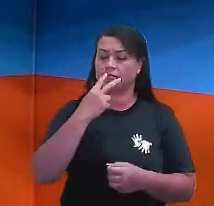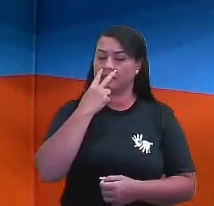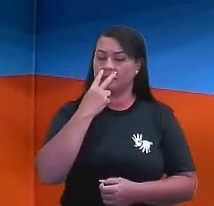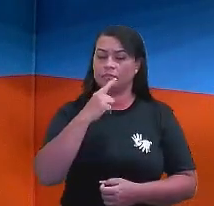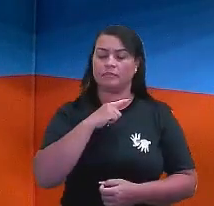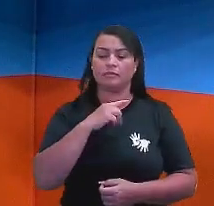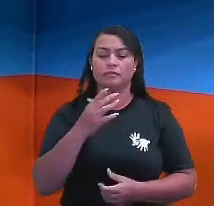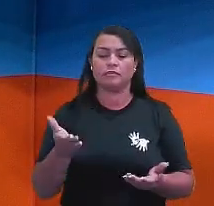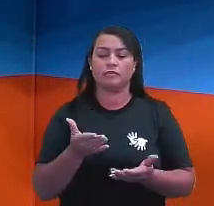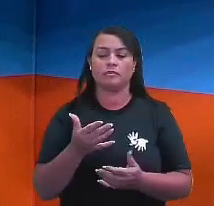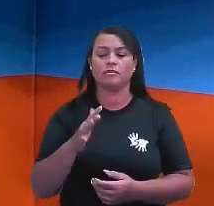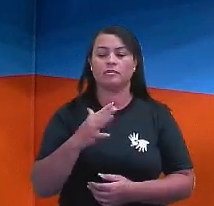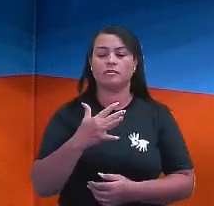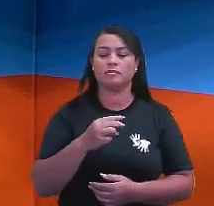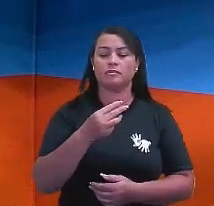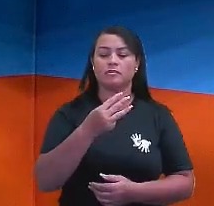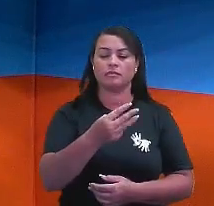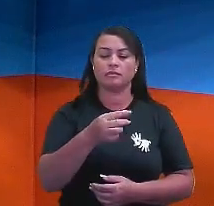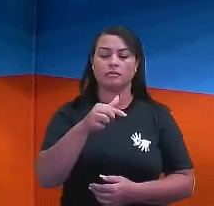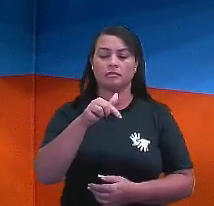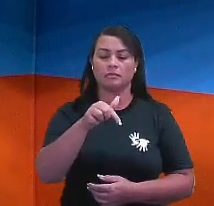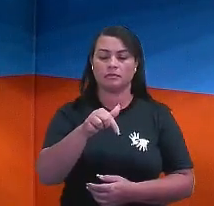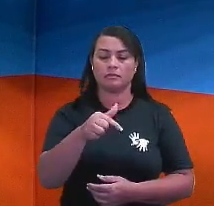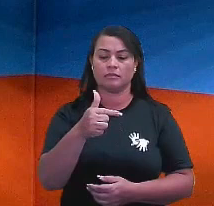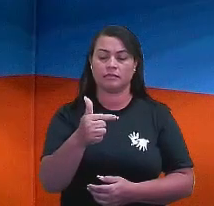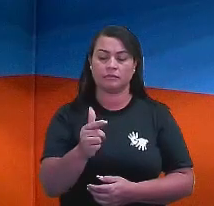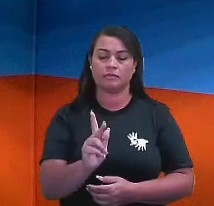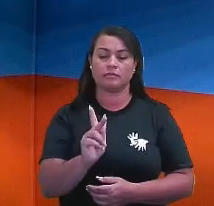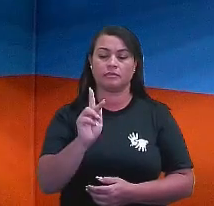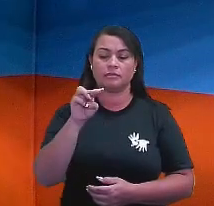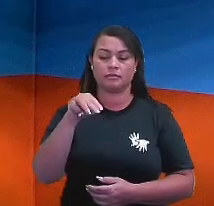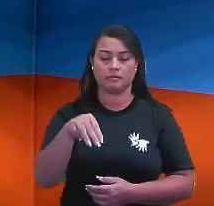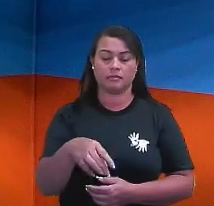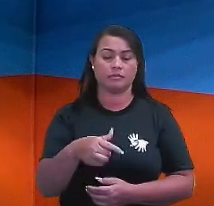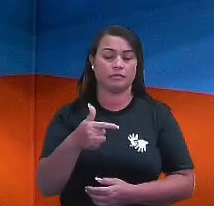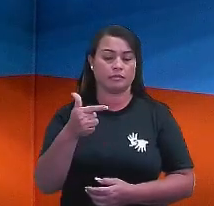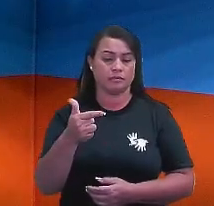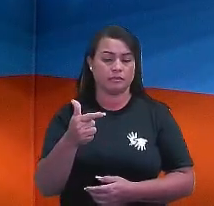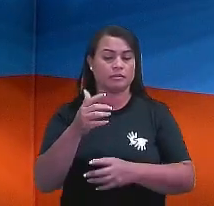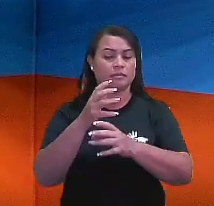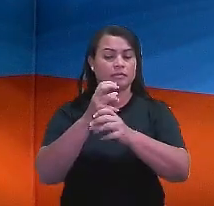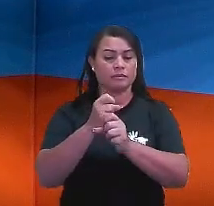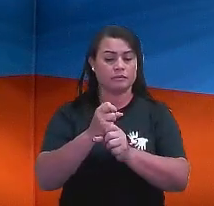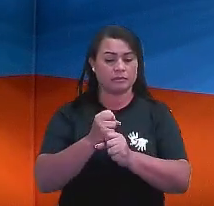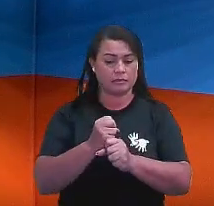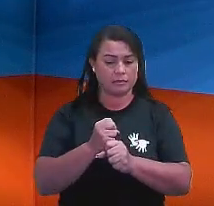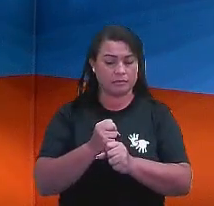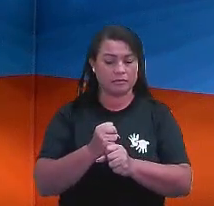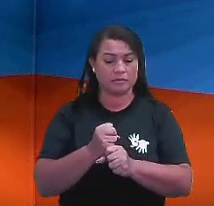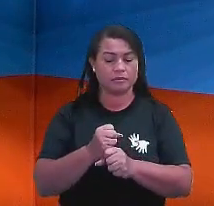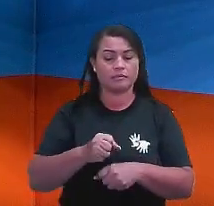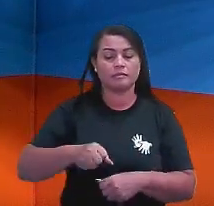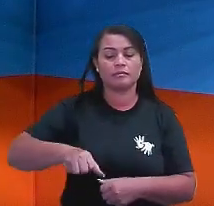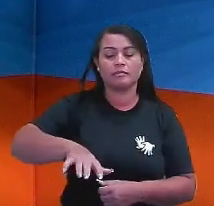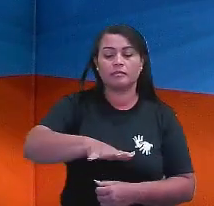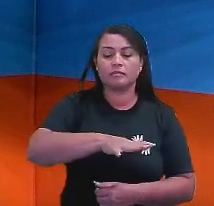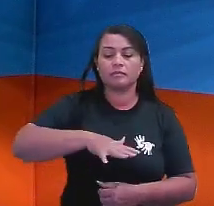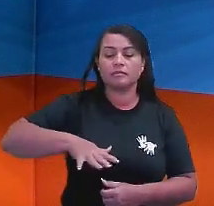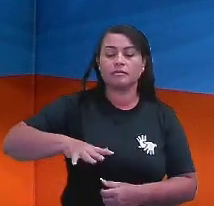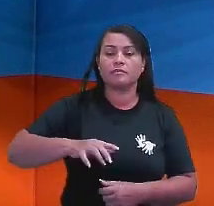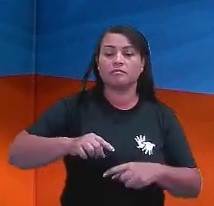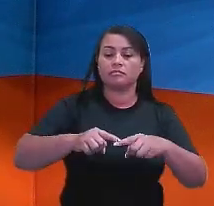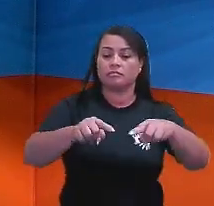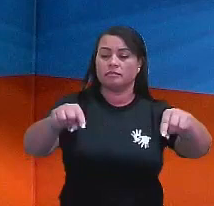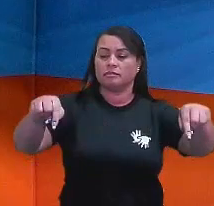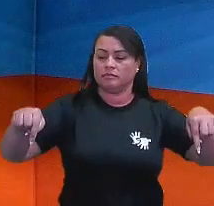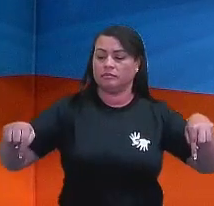aproximadamente 372 quilômetros quadrados, calcule a medida de sua superfície em hectares.